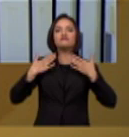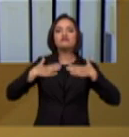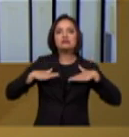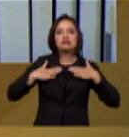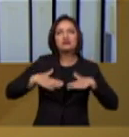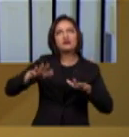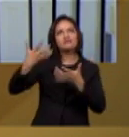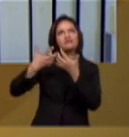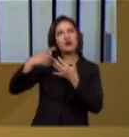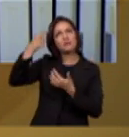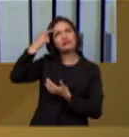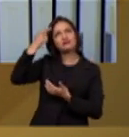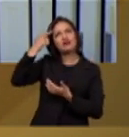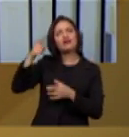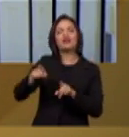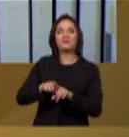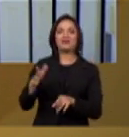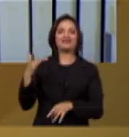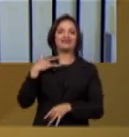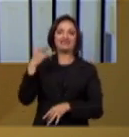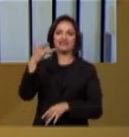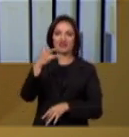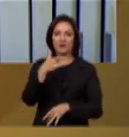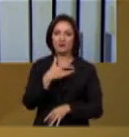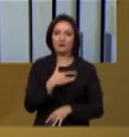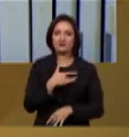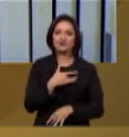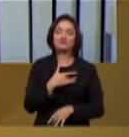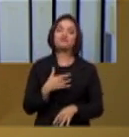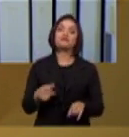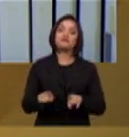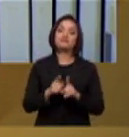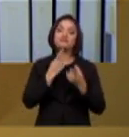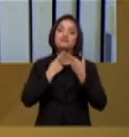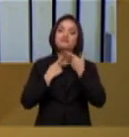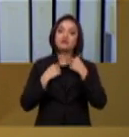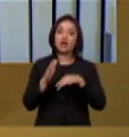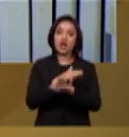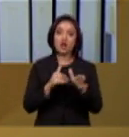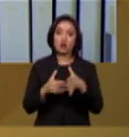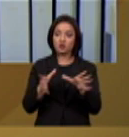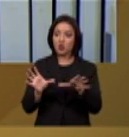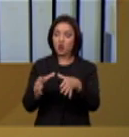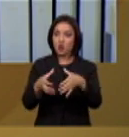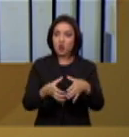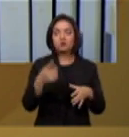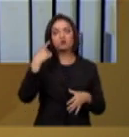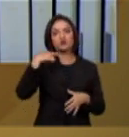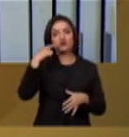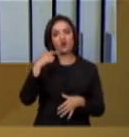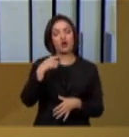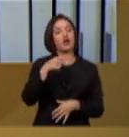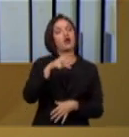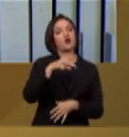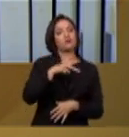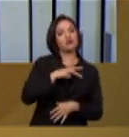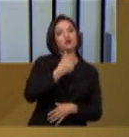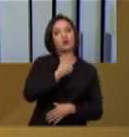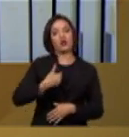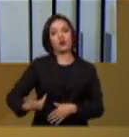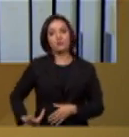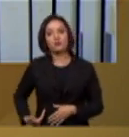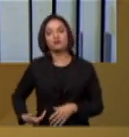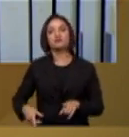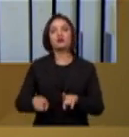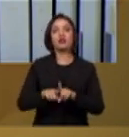de atividades, também com muita saúde. E também estendo esses votos a toda a advocacia privada e pública, à